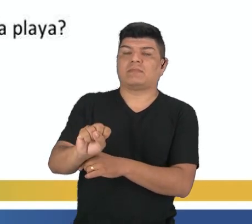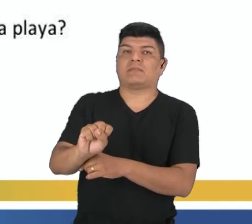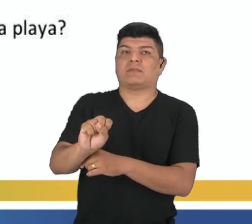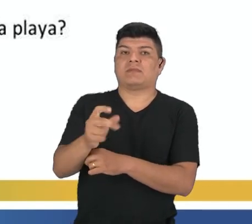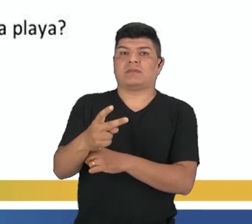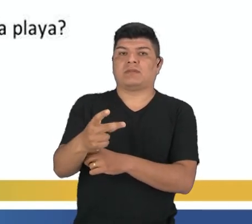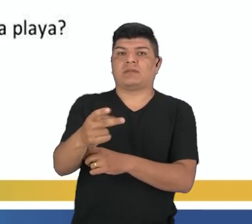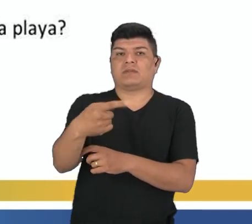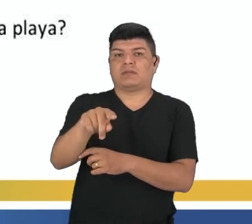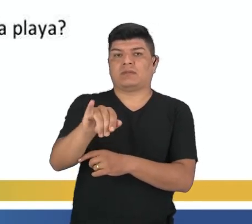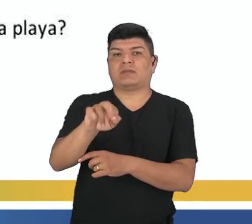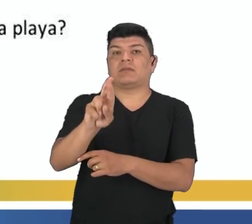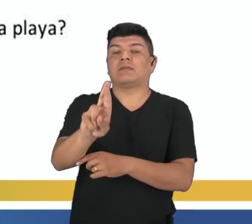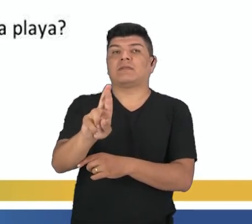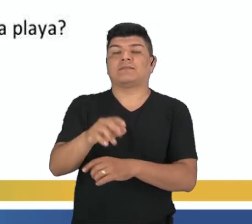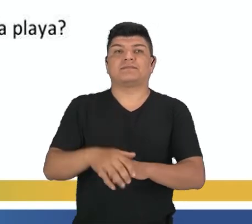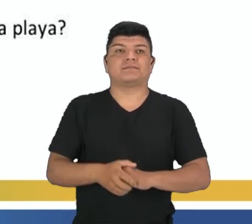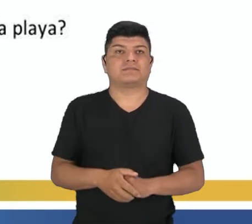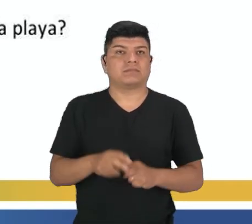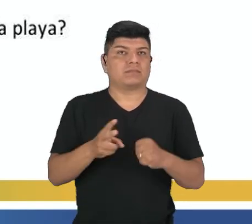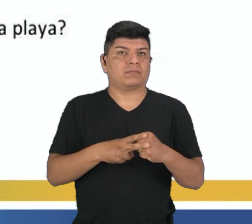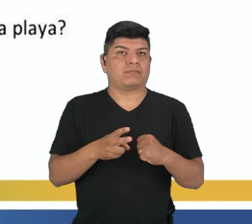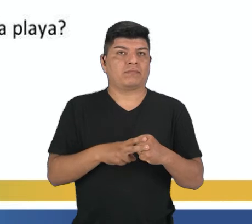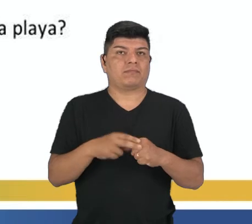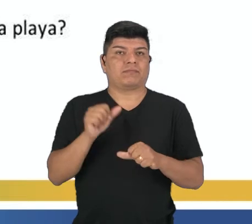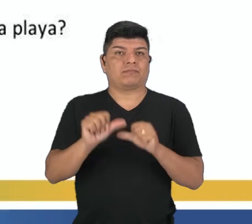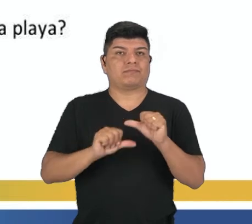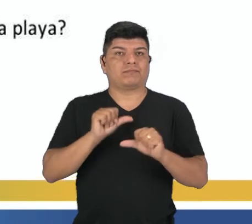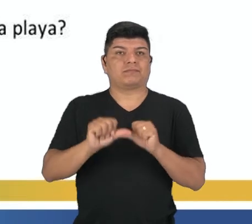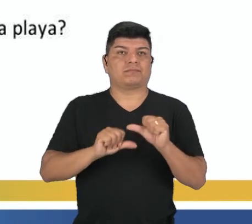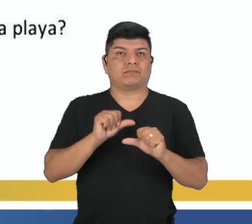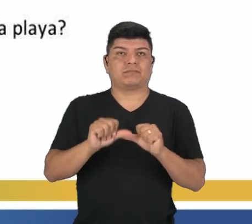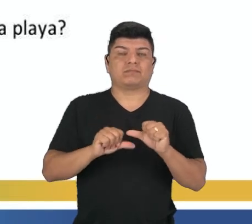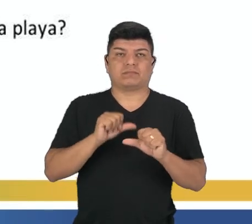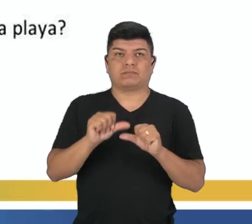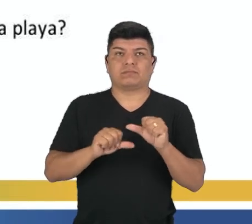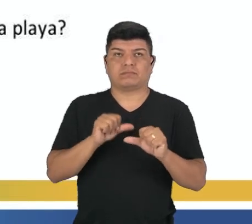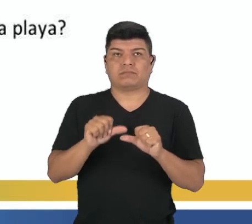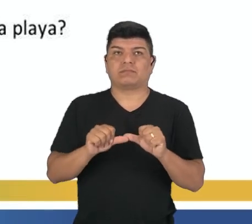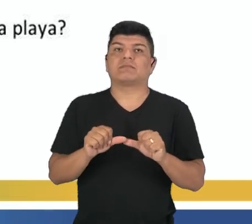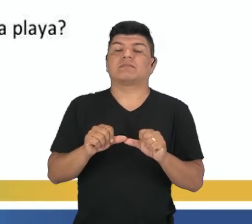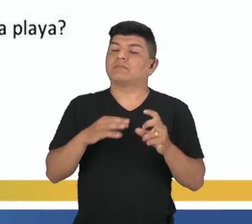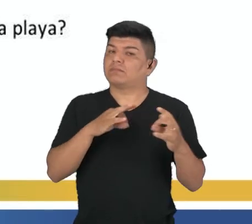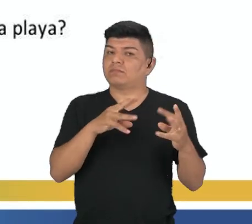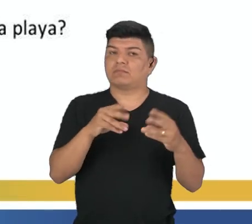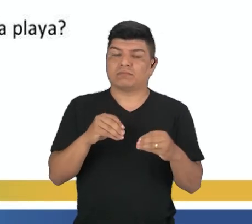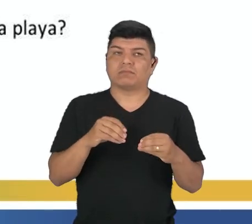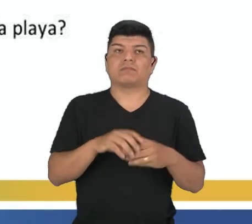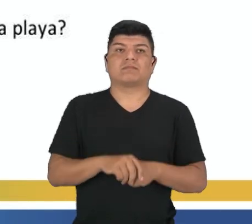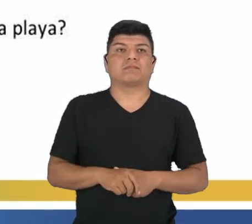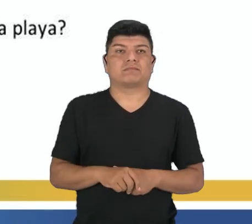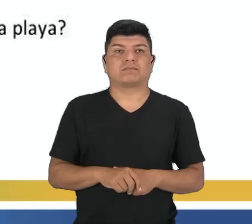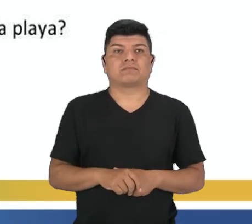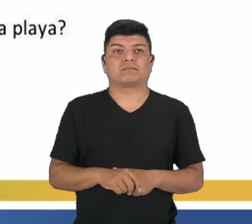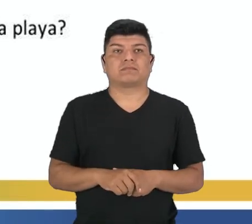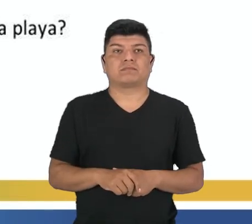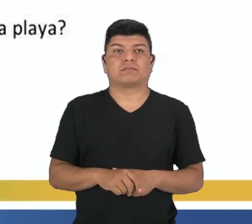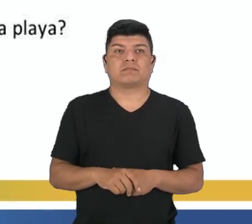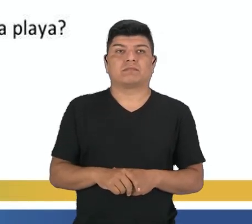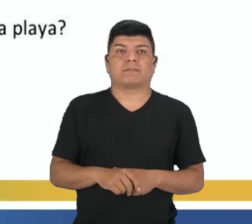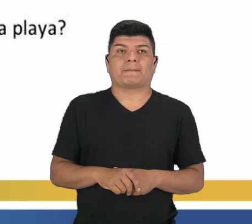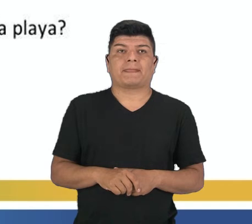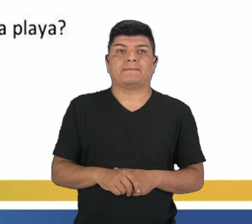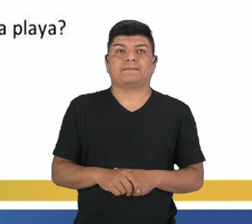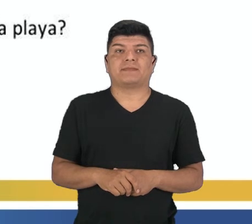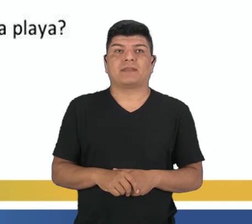infinitivo. Então vamos pegar ali os verbinhos, né, galera, e transformar aquilo ali, né, em perífrase, né? Então vamos ver ali, ó, Pedro e Juan